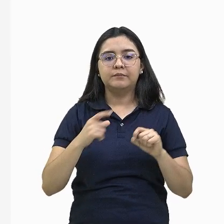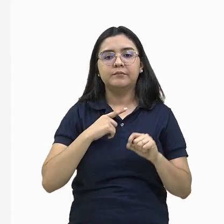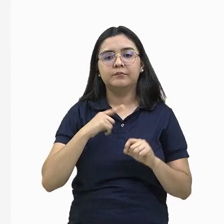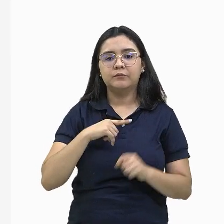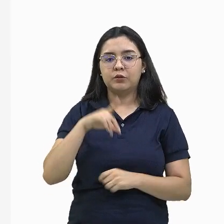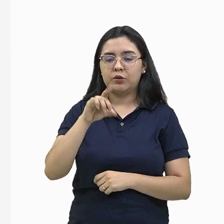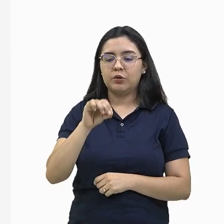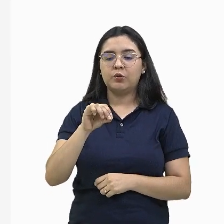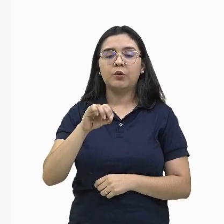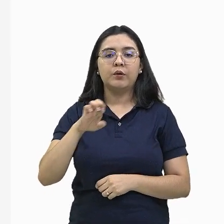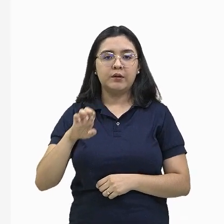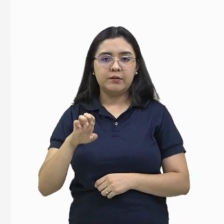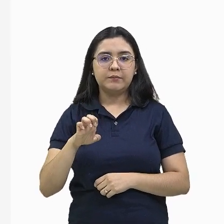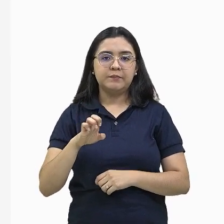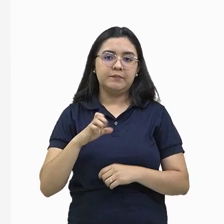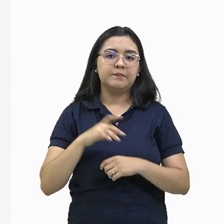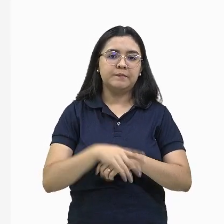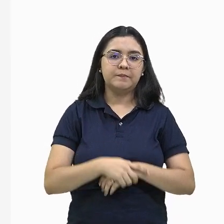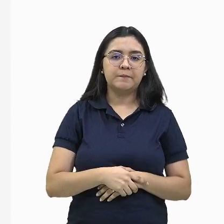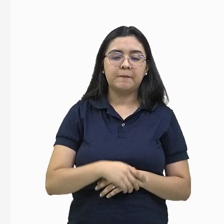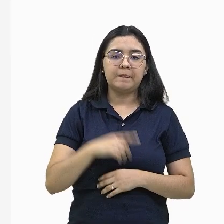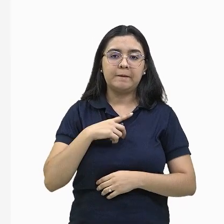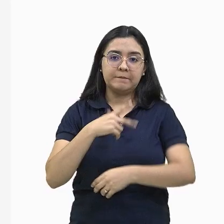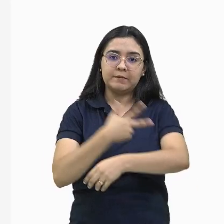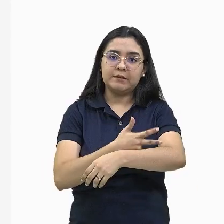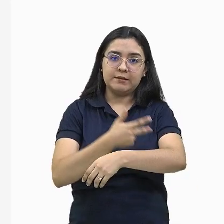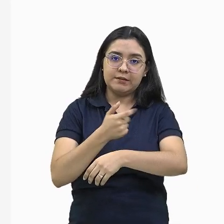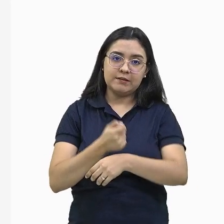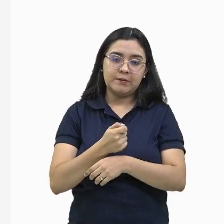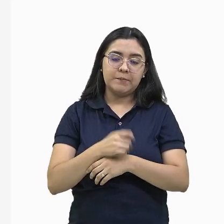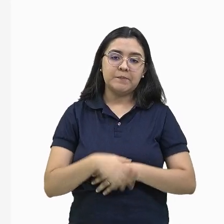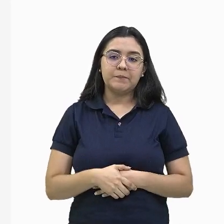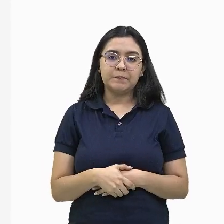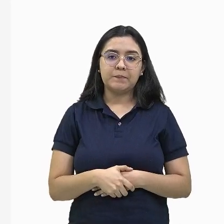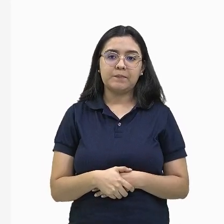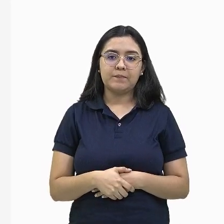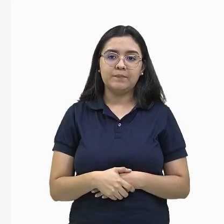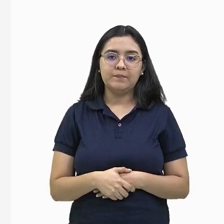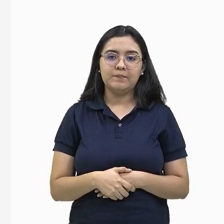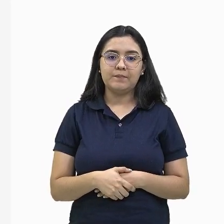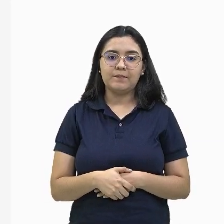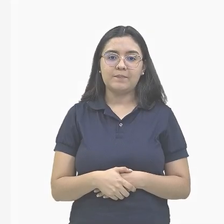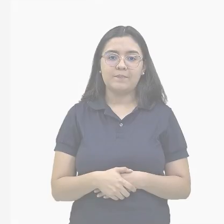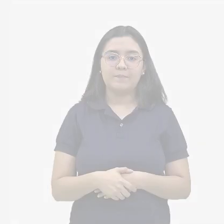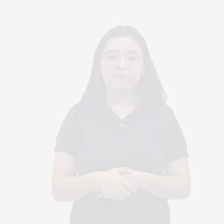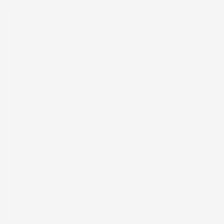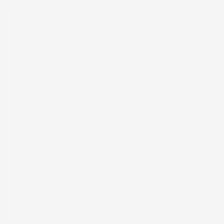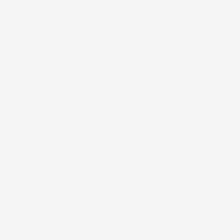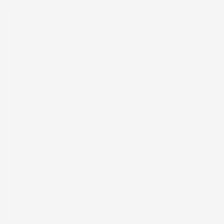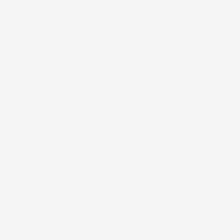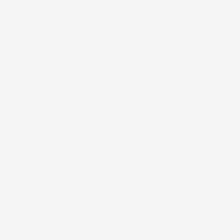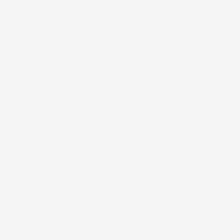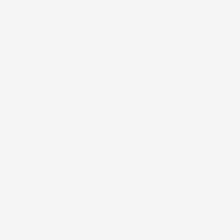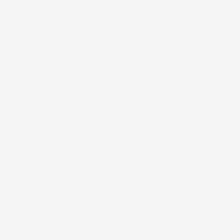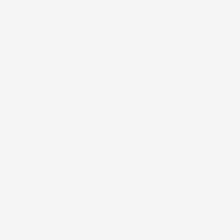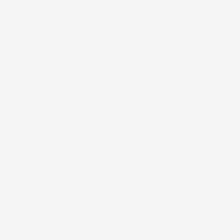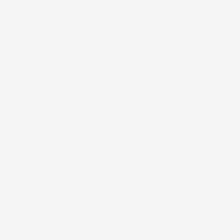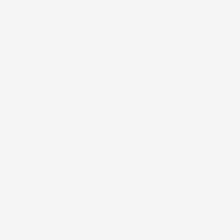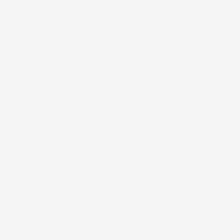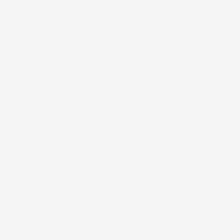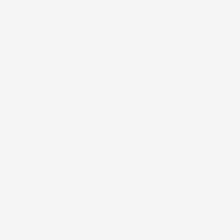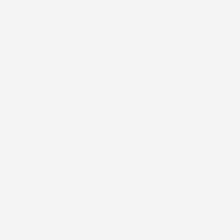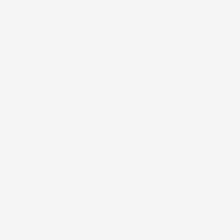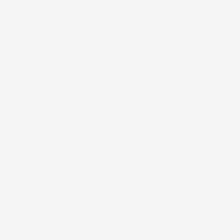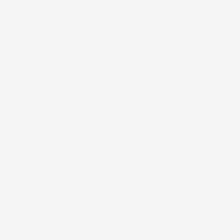ação. Doe sangue, realize essa ação. Então percebam que esse texto, ele reforça a